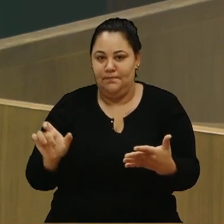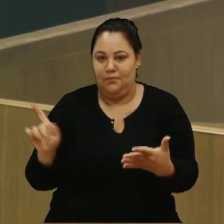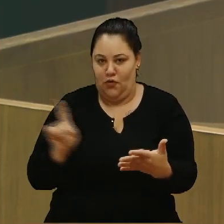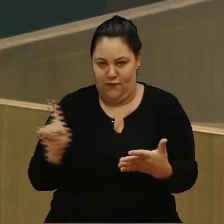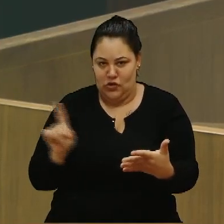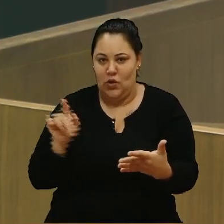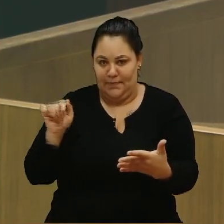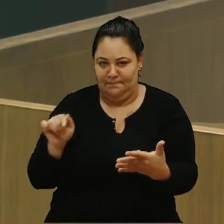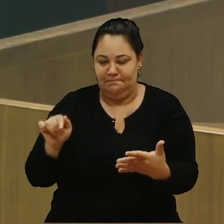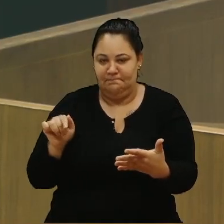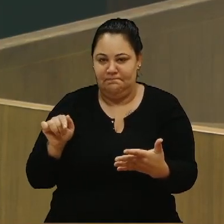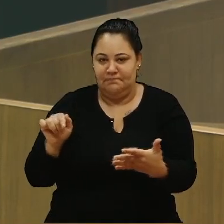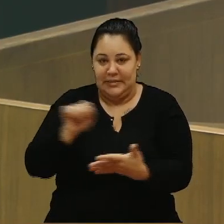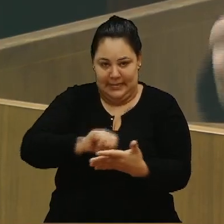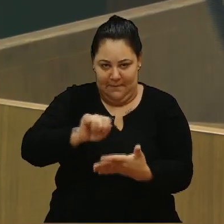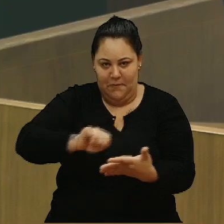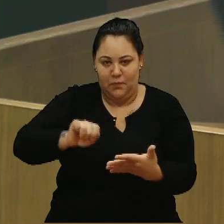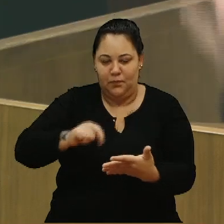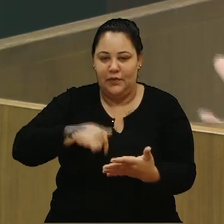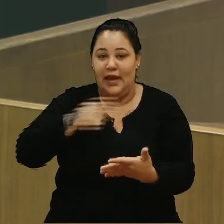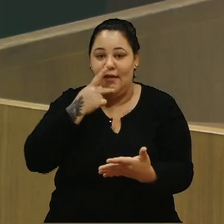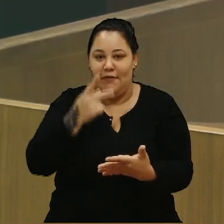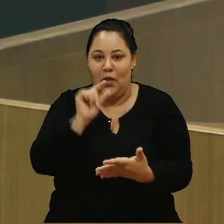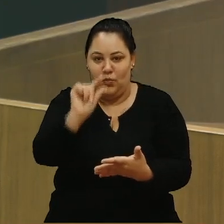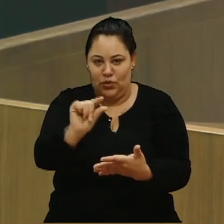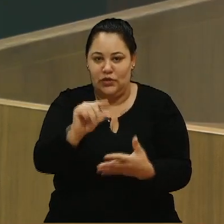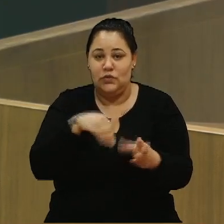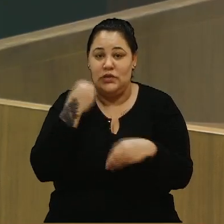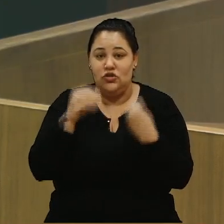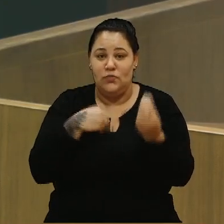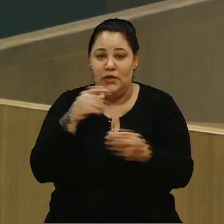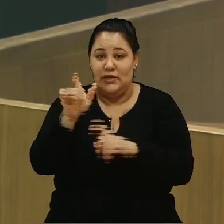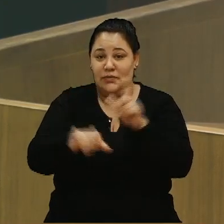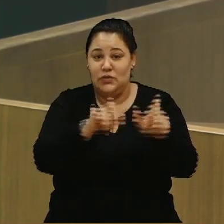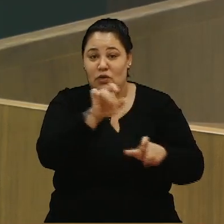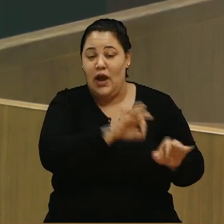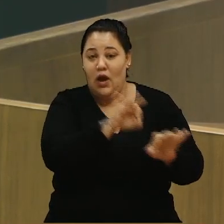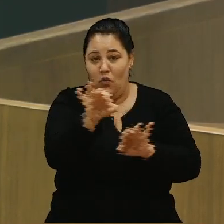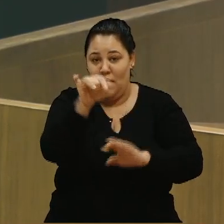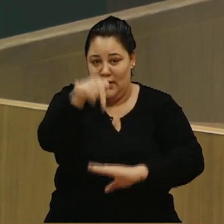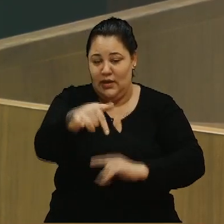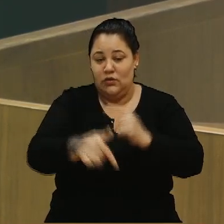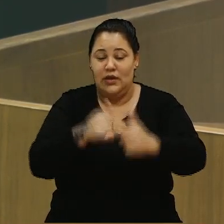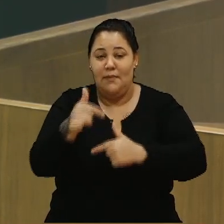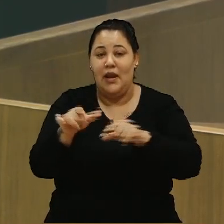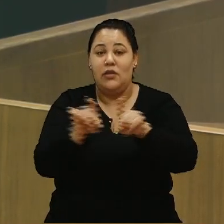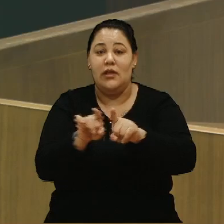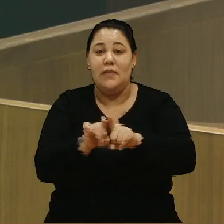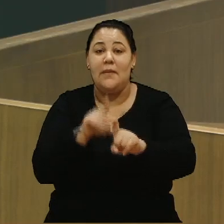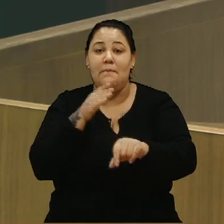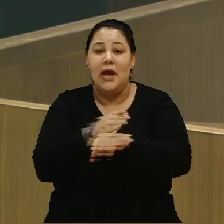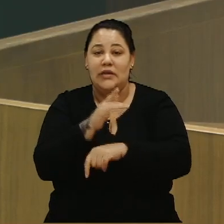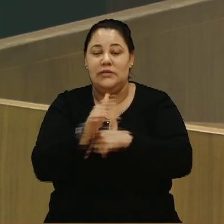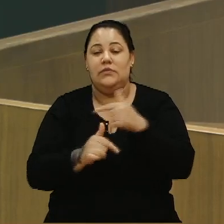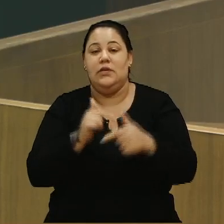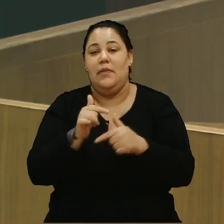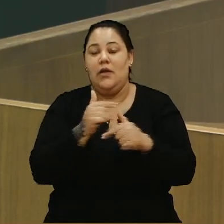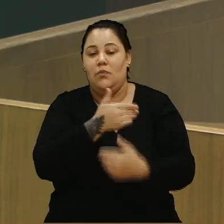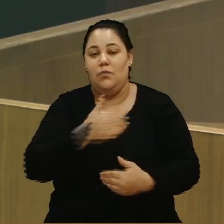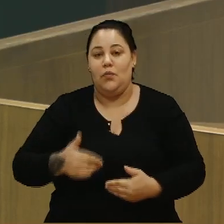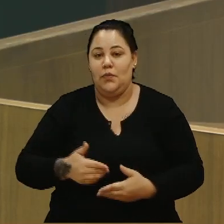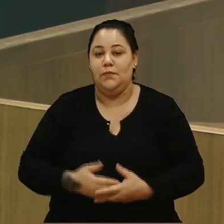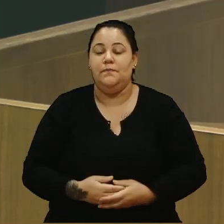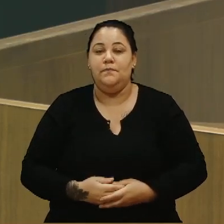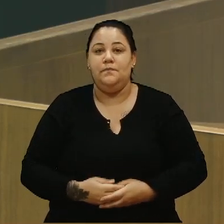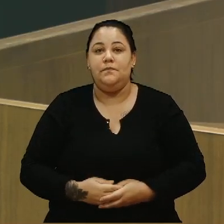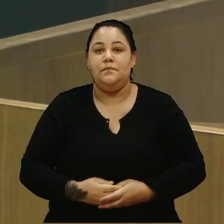traz um pouco aquilo que é o sentimento das pessoas que nos acompanham e dos trabalhadores e trabalhadoras que fazem o serviço público acontecer na nossa